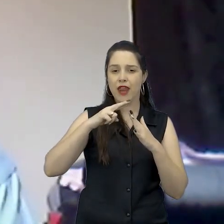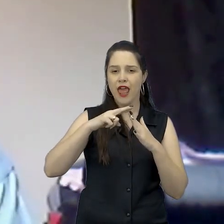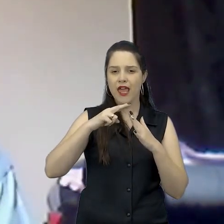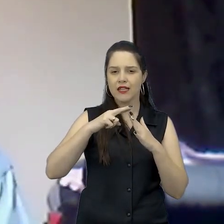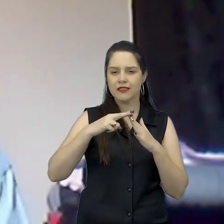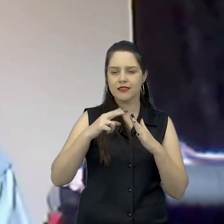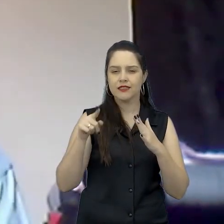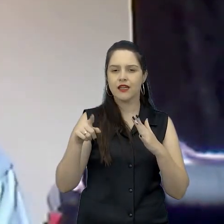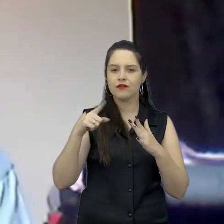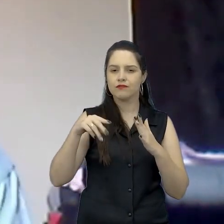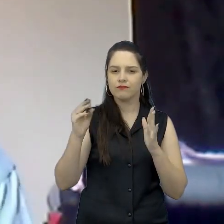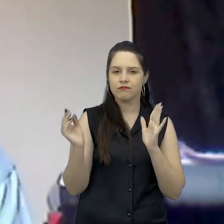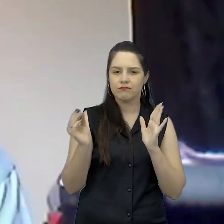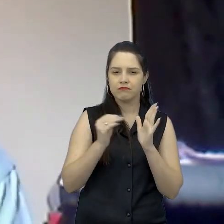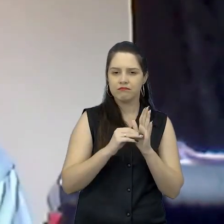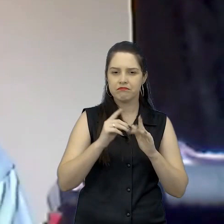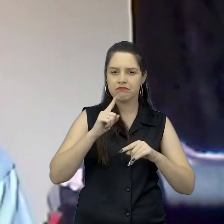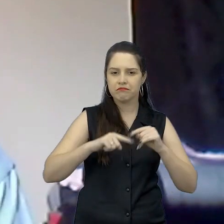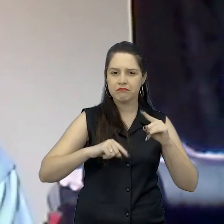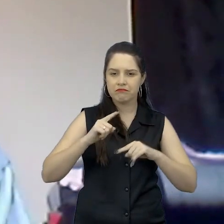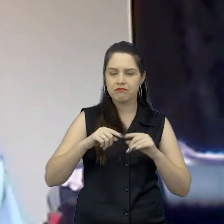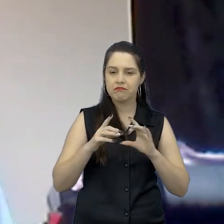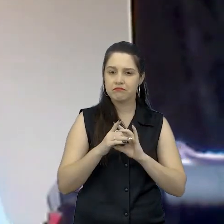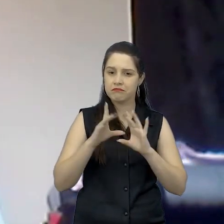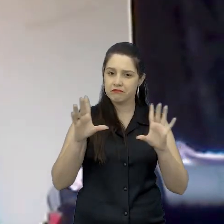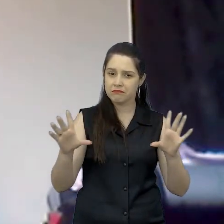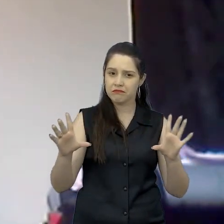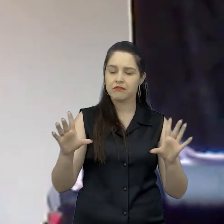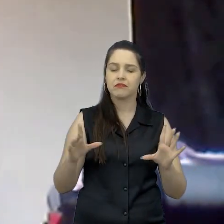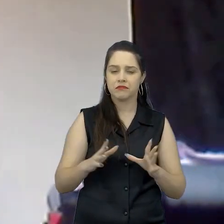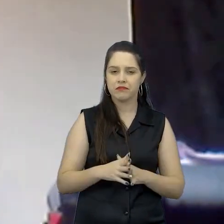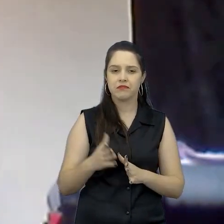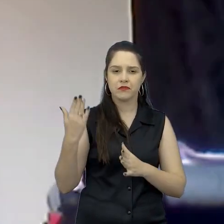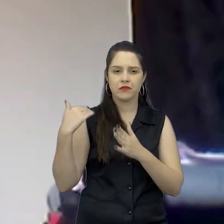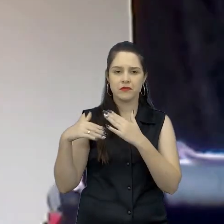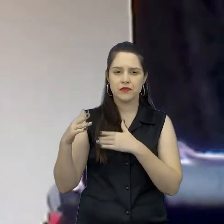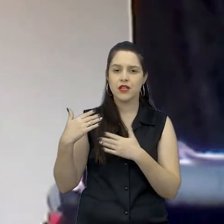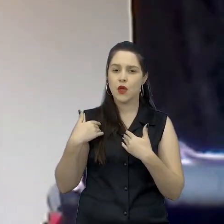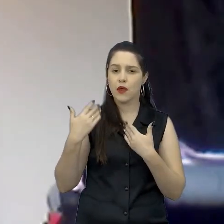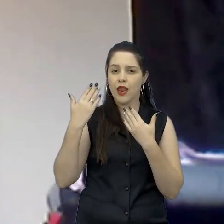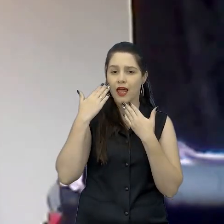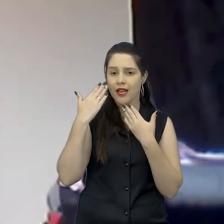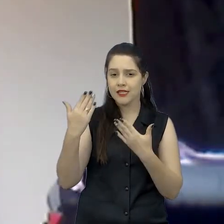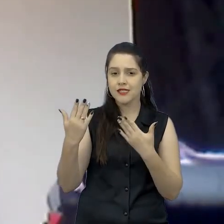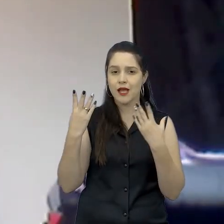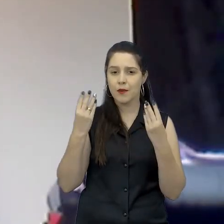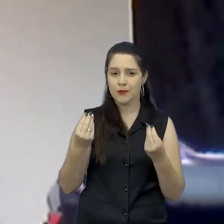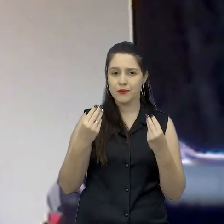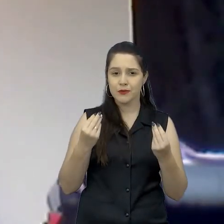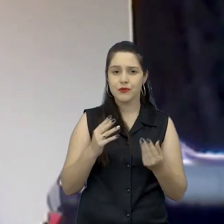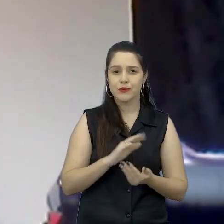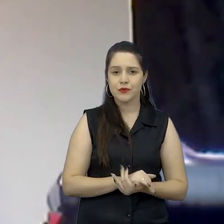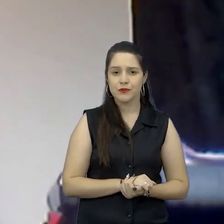referências estarão aí no material que será disponibilizado posteriormente. Eu quero agradecer muito